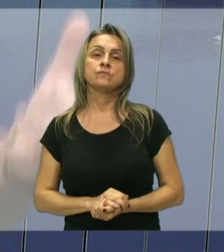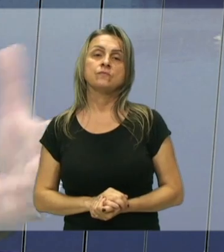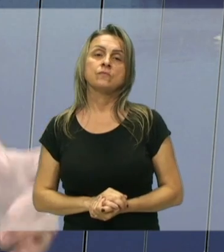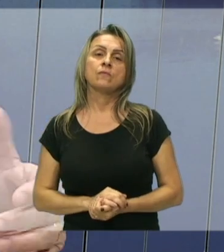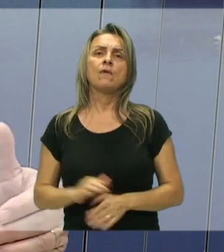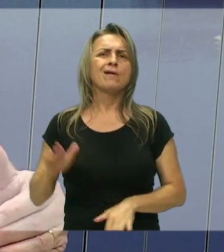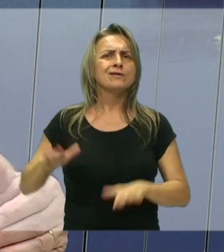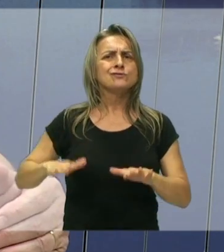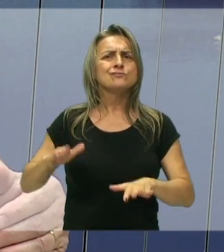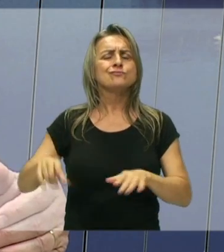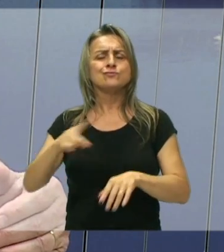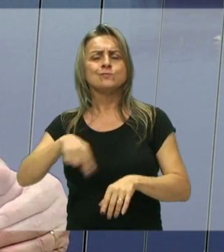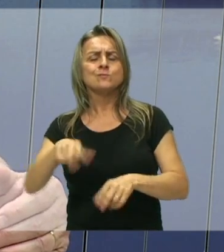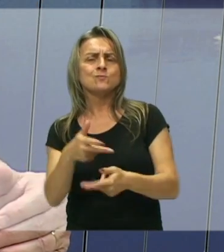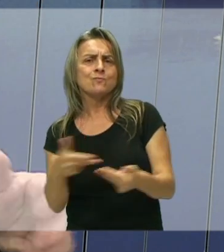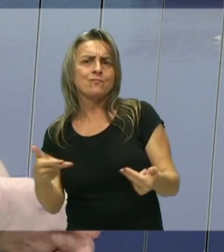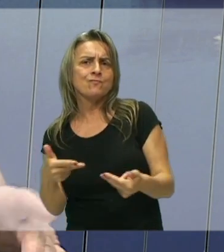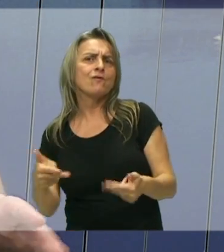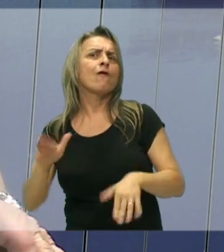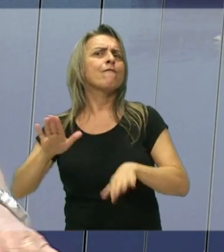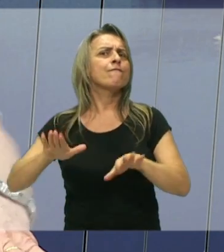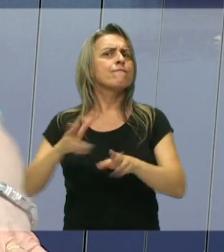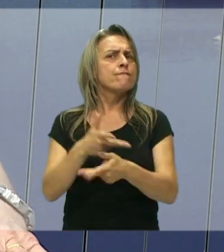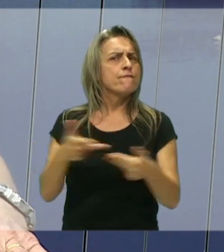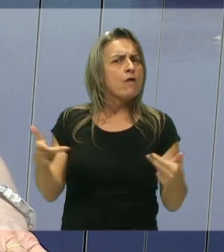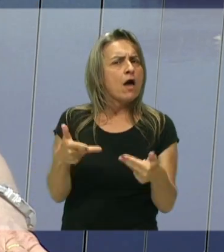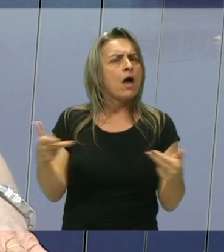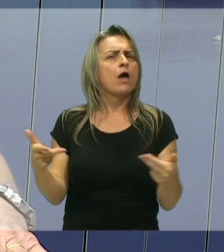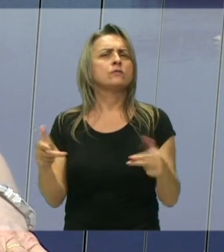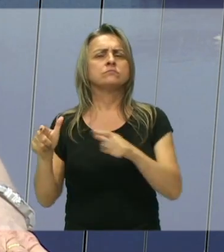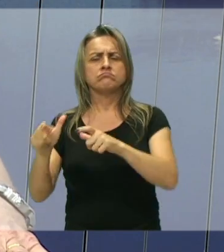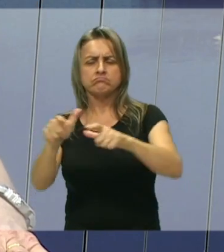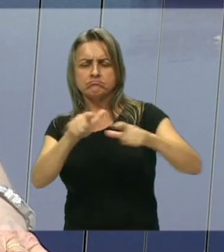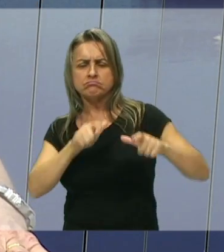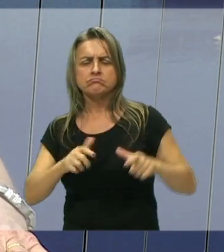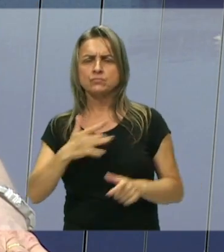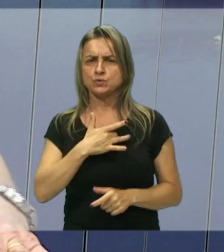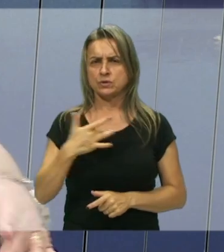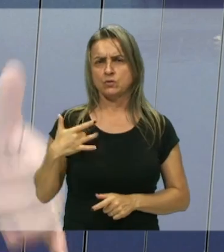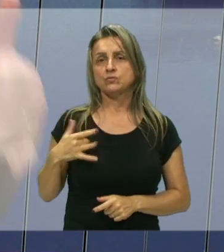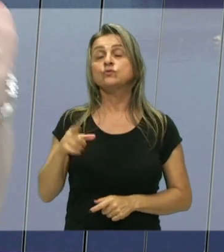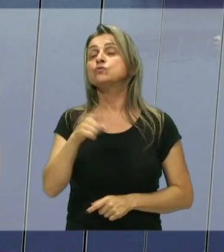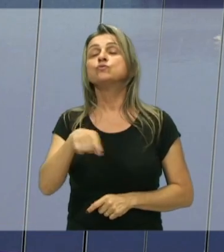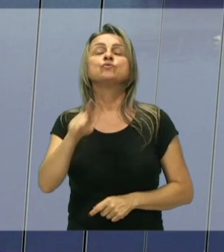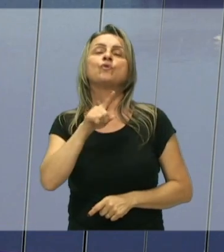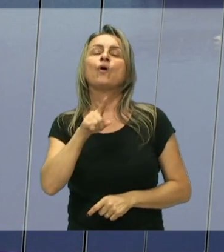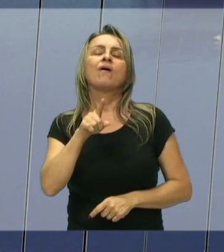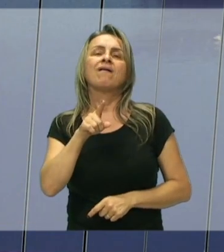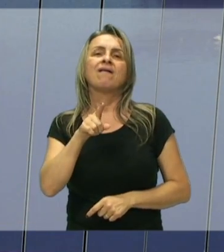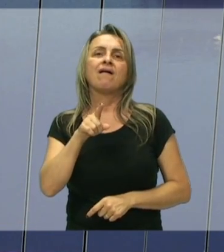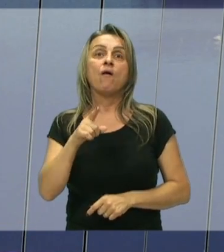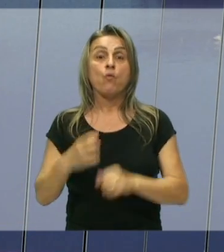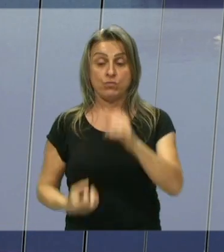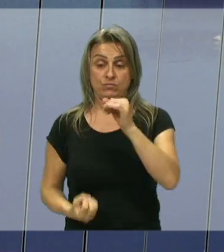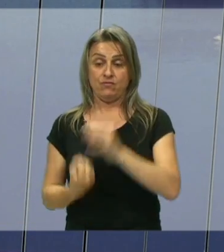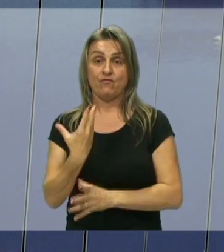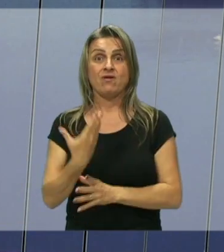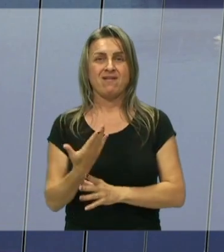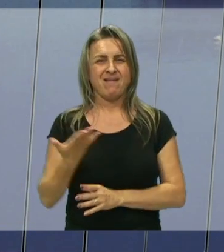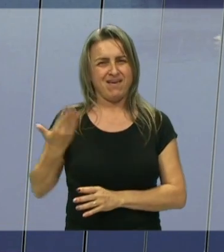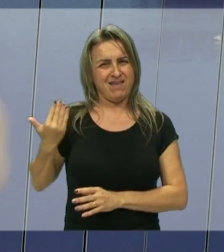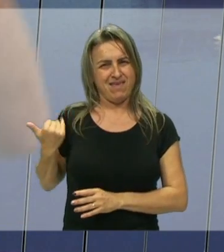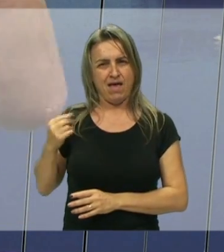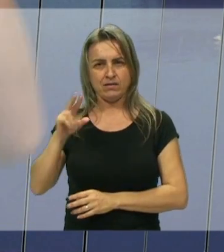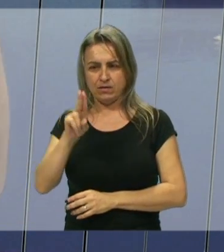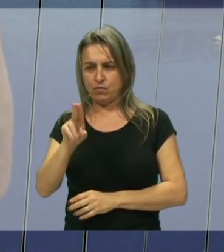e vários serviços. Essa organização está na mão dos enfermeiros. Só para vocês terem uma ideia, quando foi criadas as unidades, os